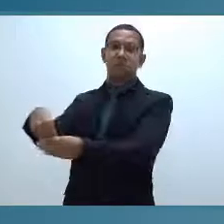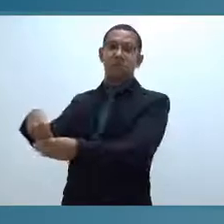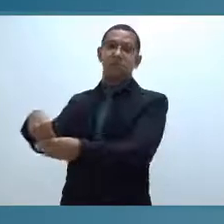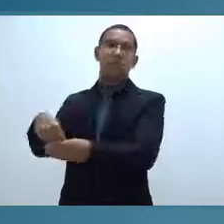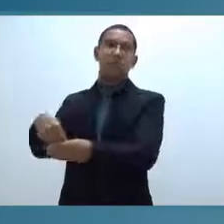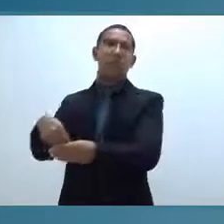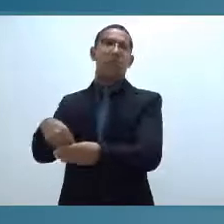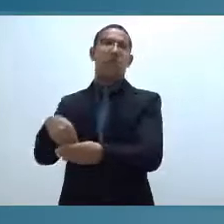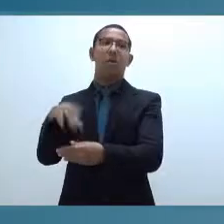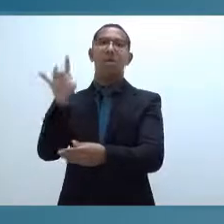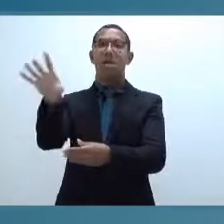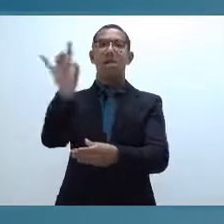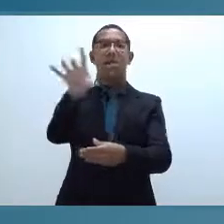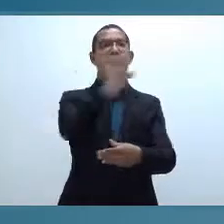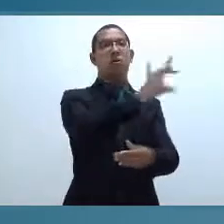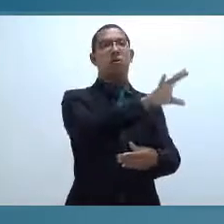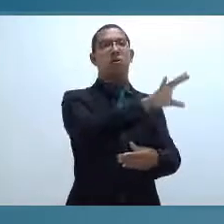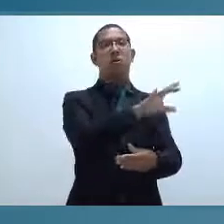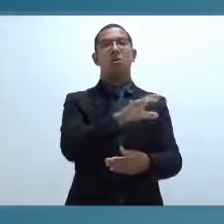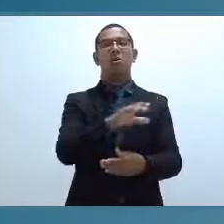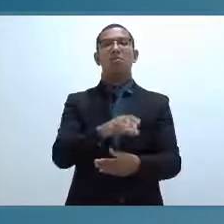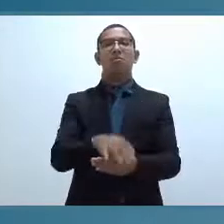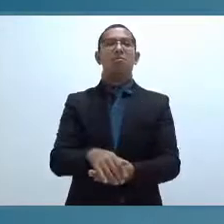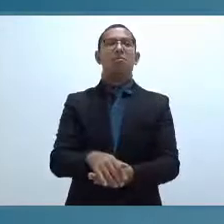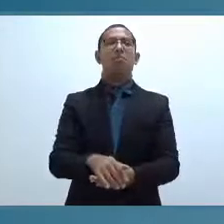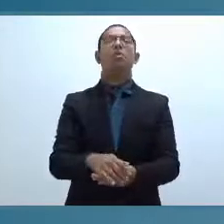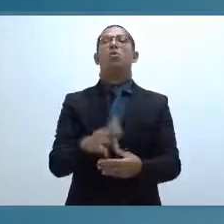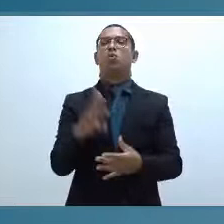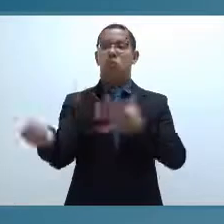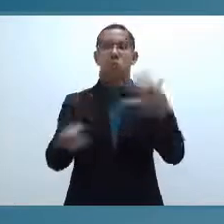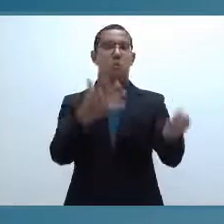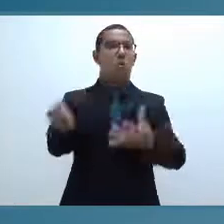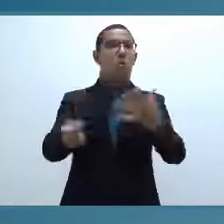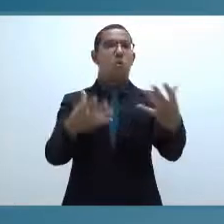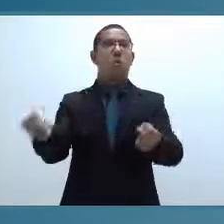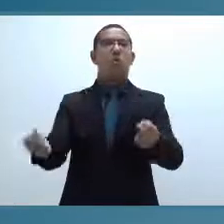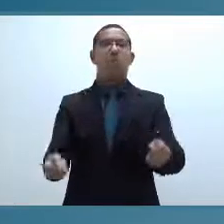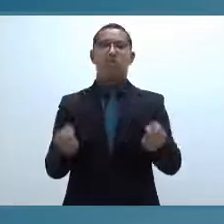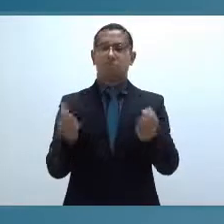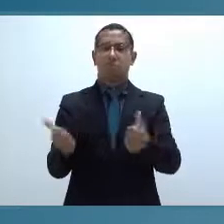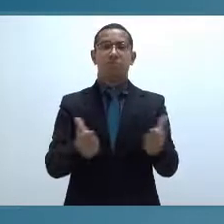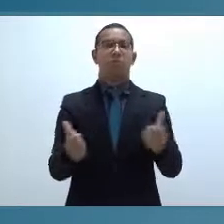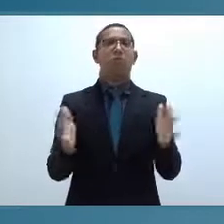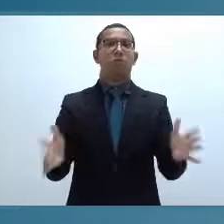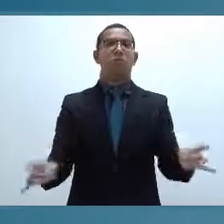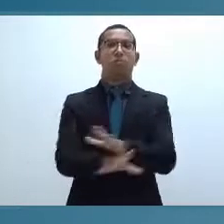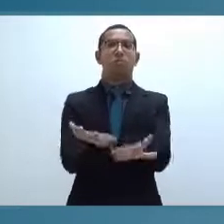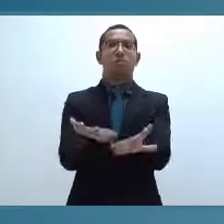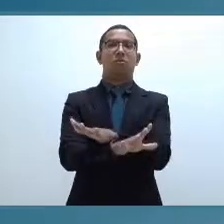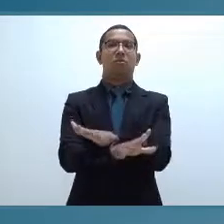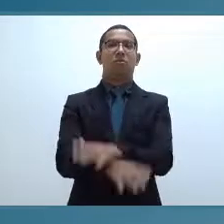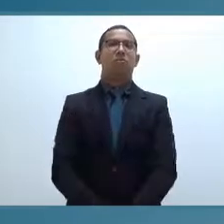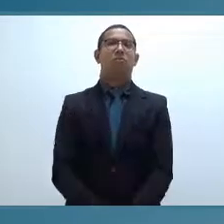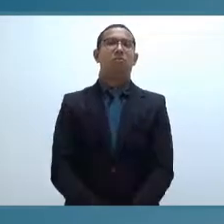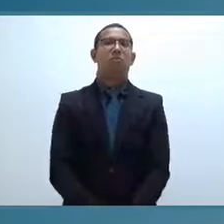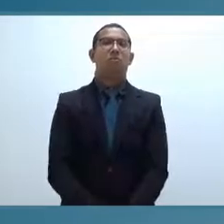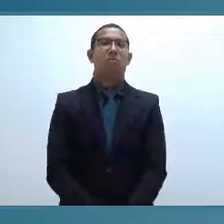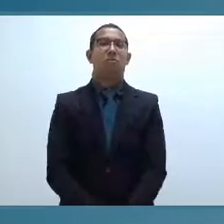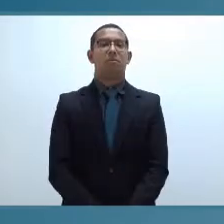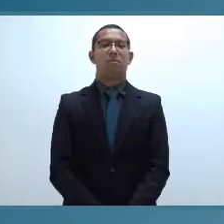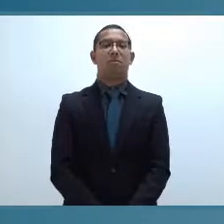individual. Então, a decisão é unânime pelo deferimento do requerimento formulado pela